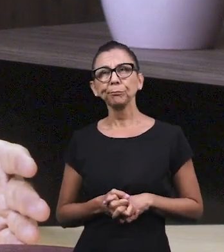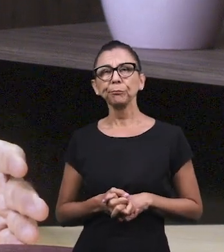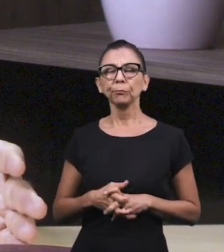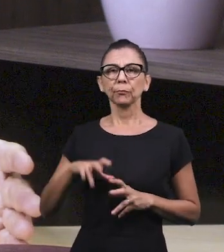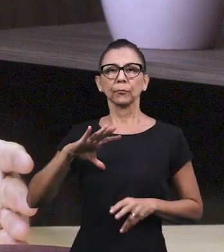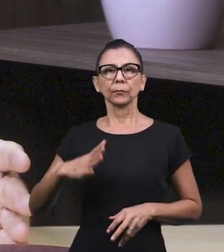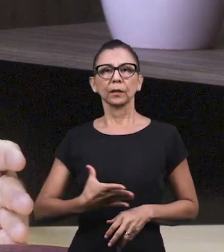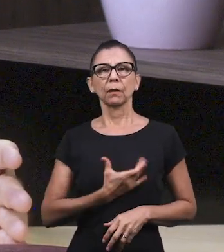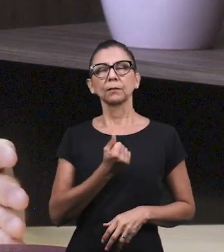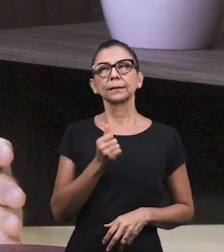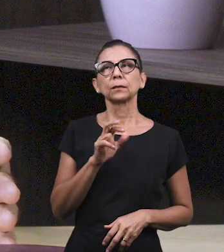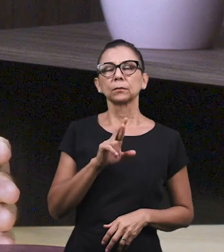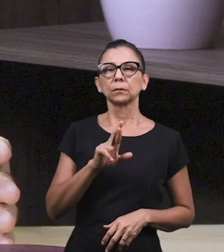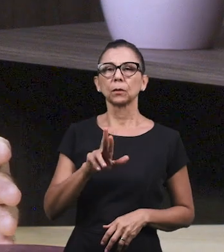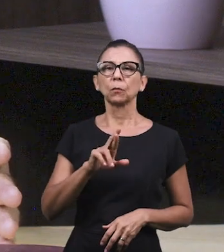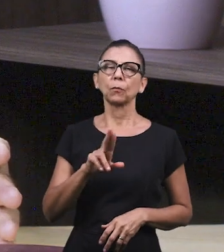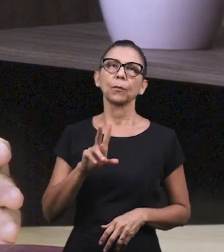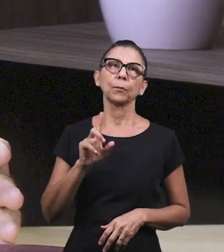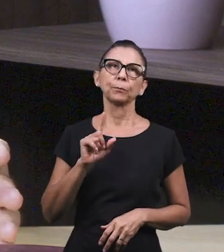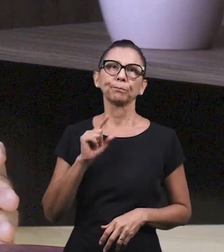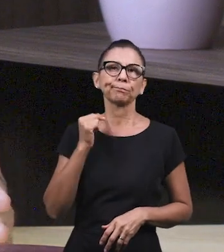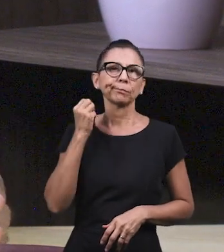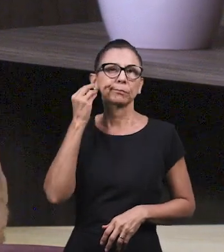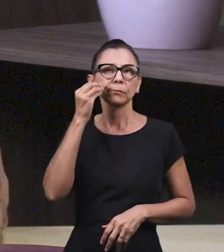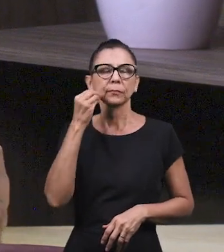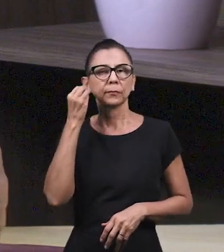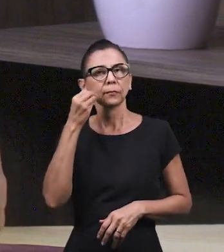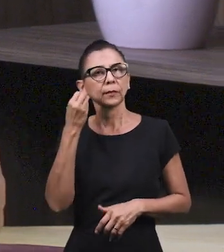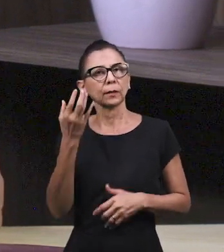não é uma experiência,